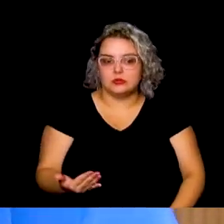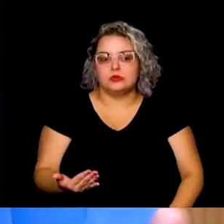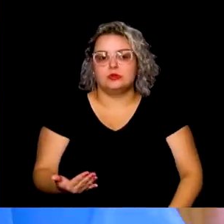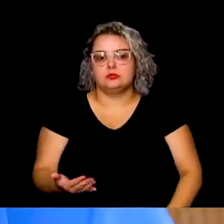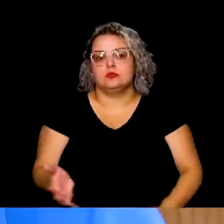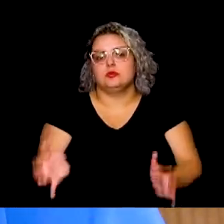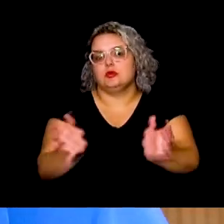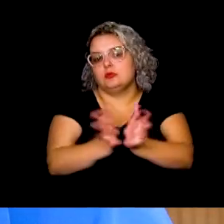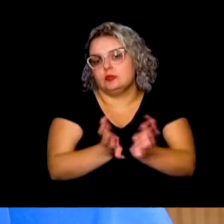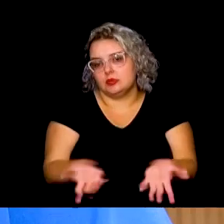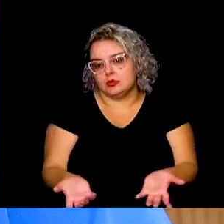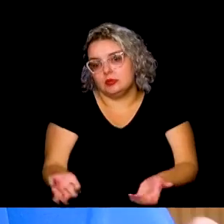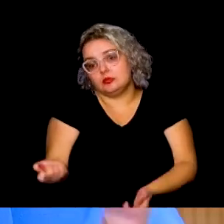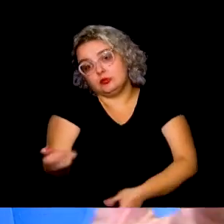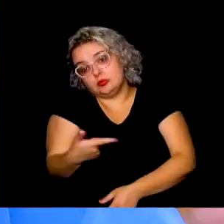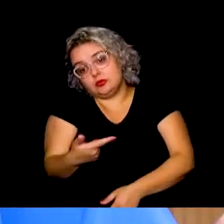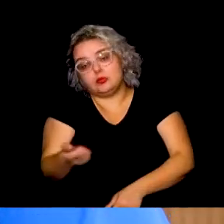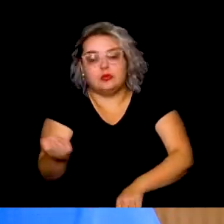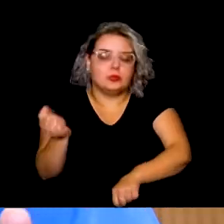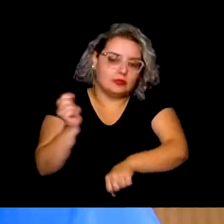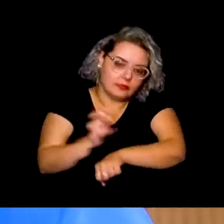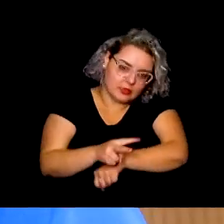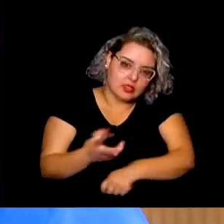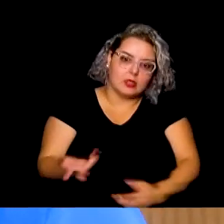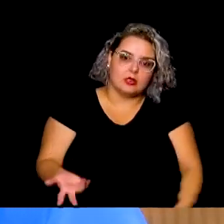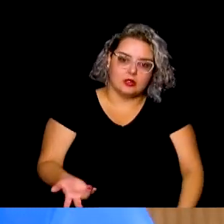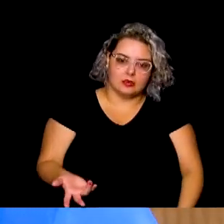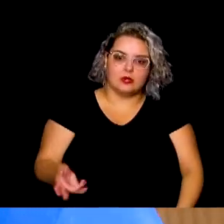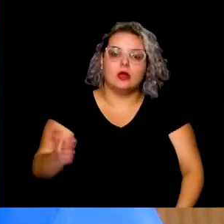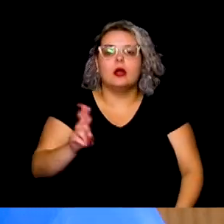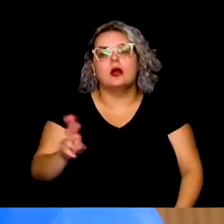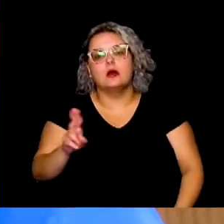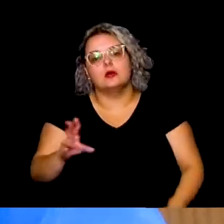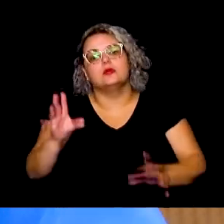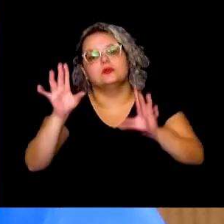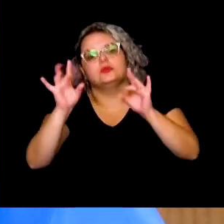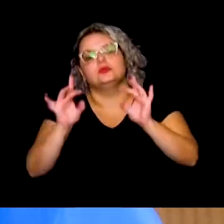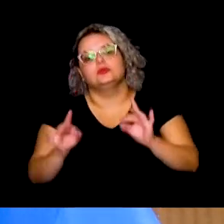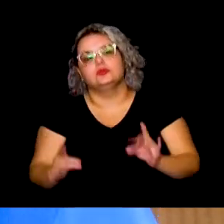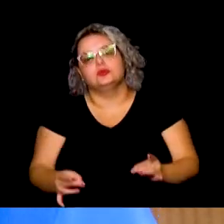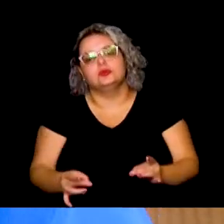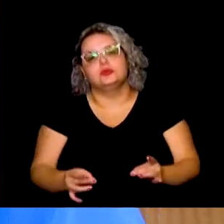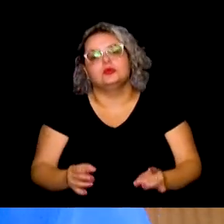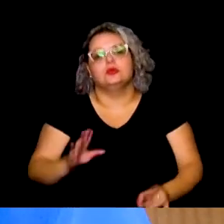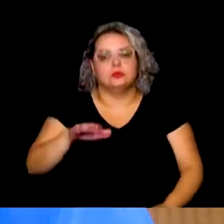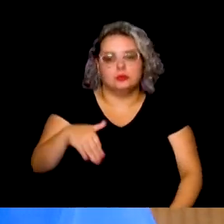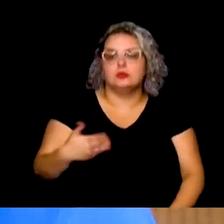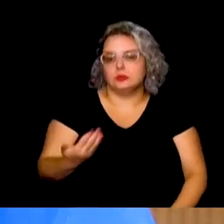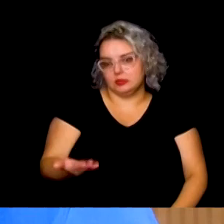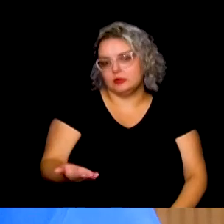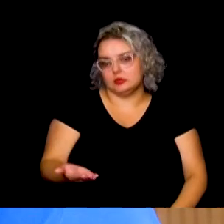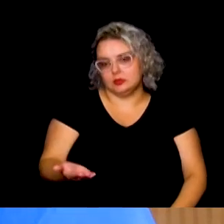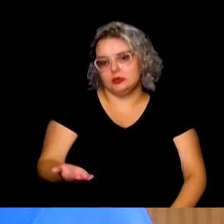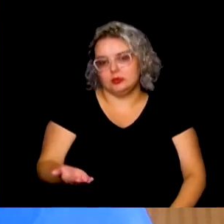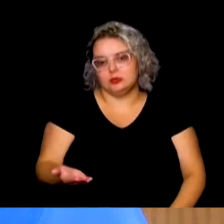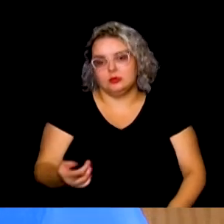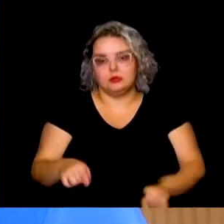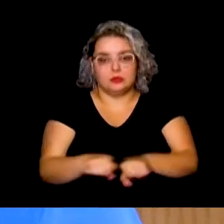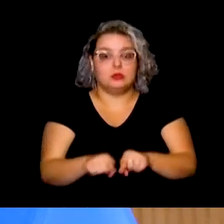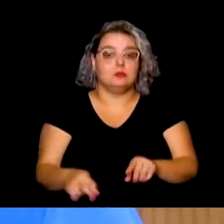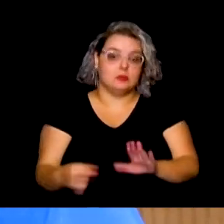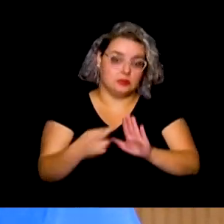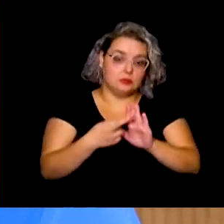solicitação por uma determinada comissão do que vaga aí na a gente utiliza o critério e quando